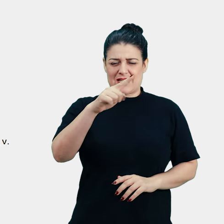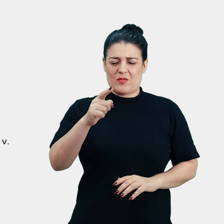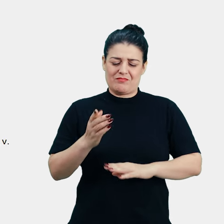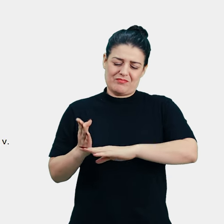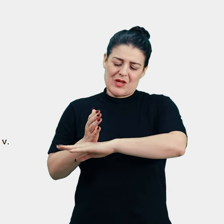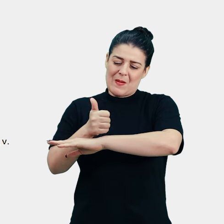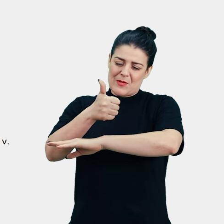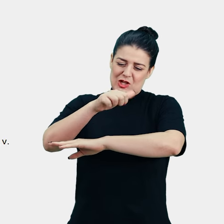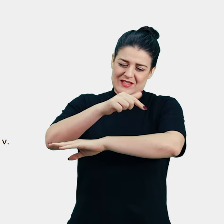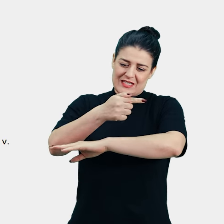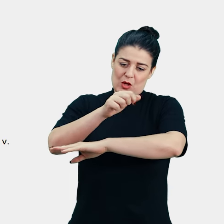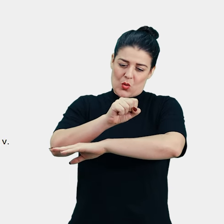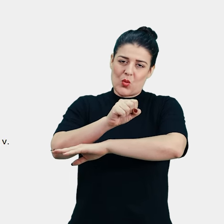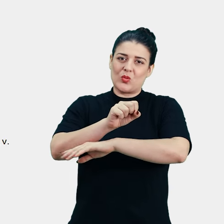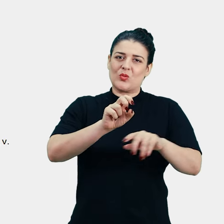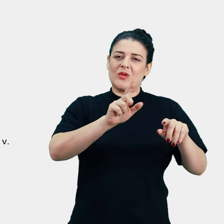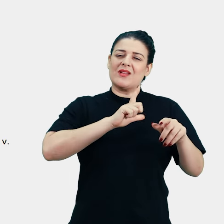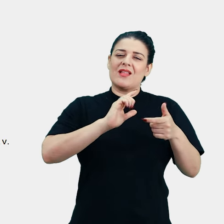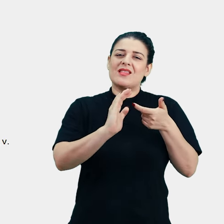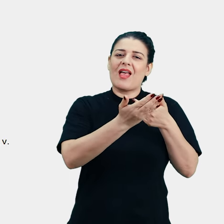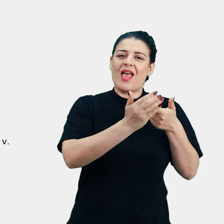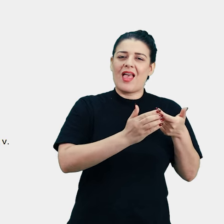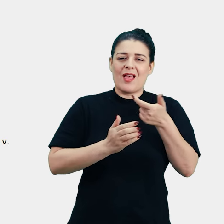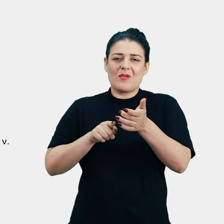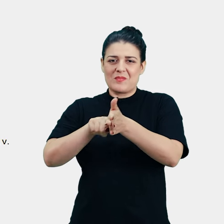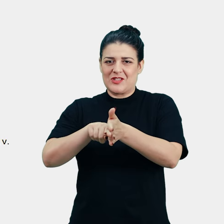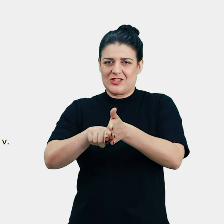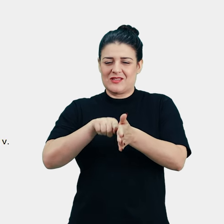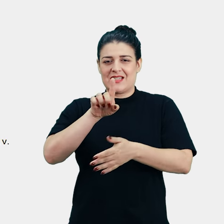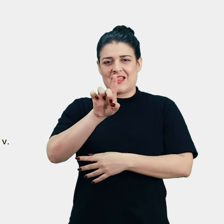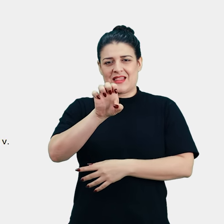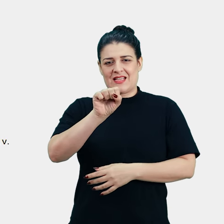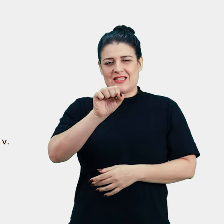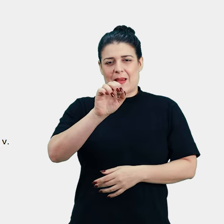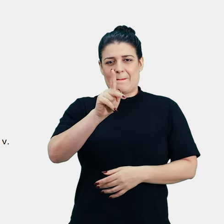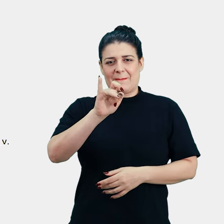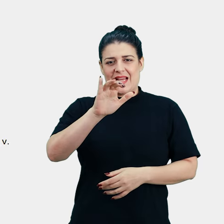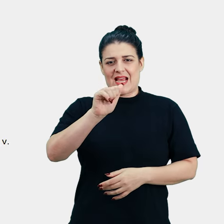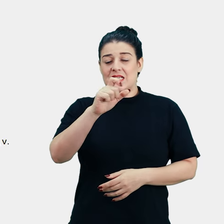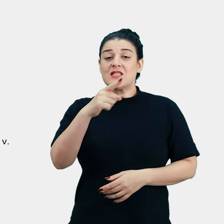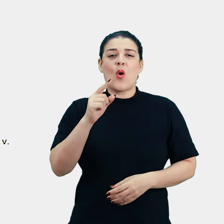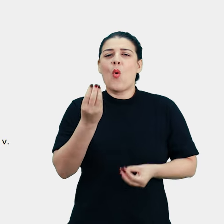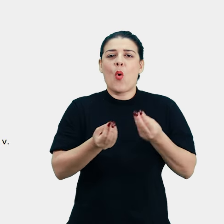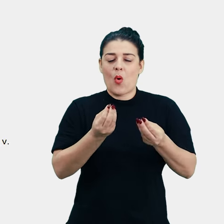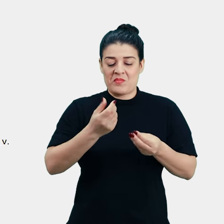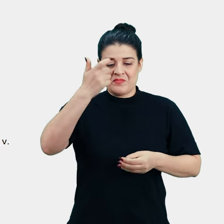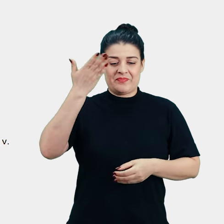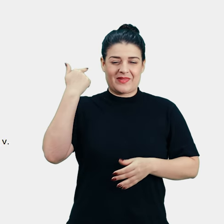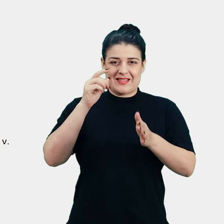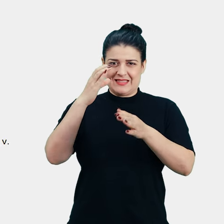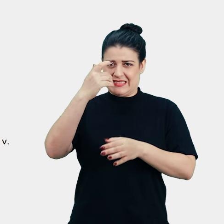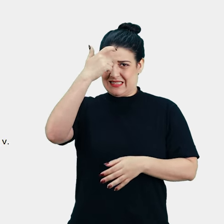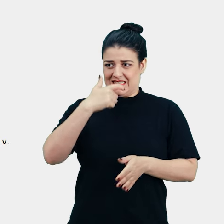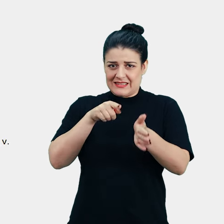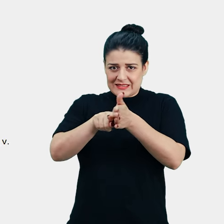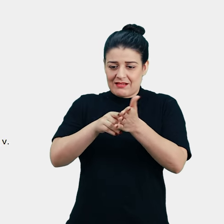1978, pessoal, foi introduzido esse termo na literatura, desreplicação. quando os cientistas na época